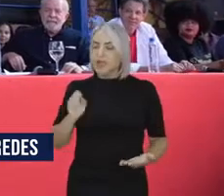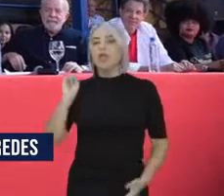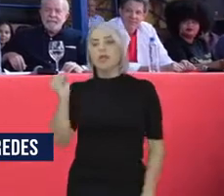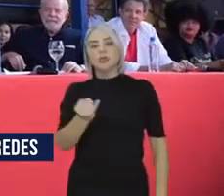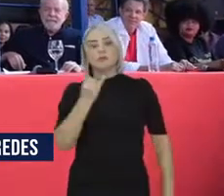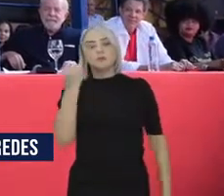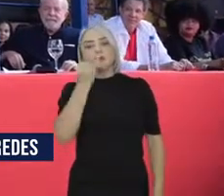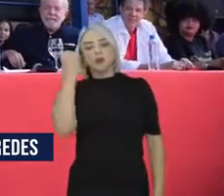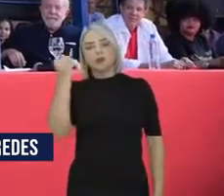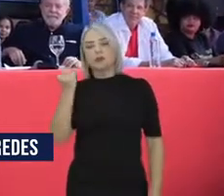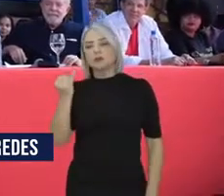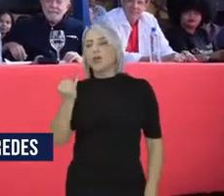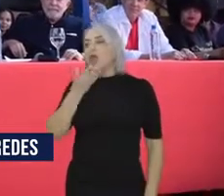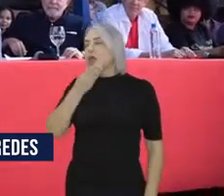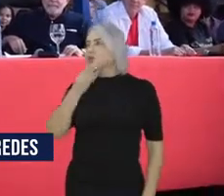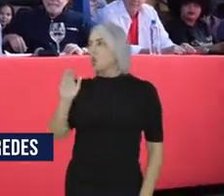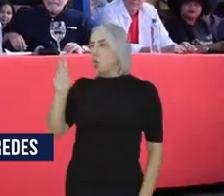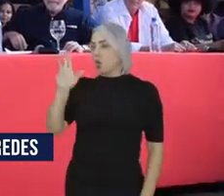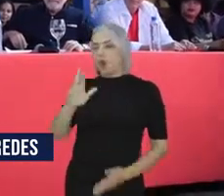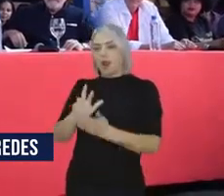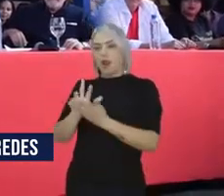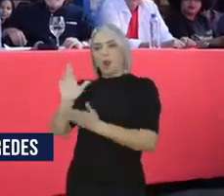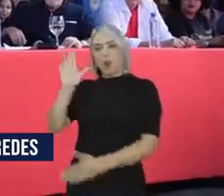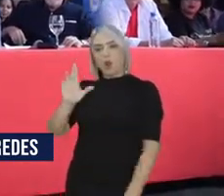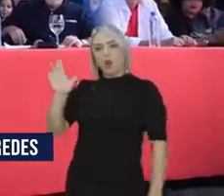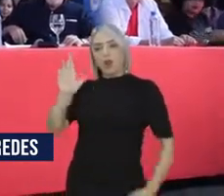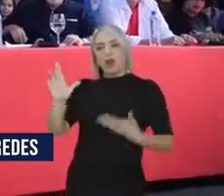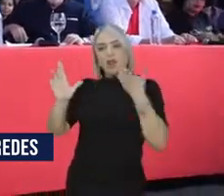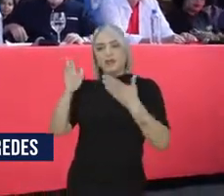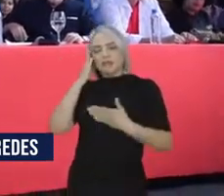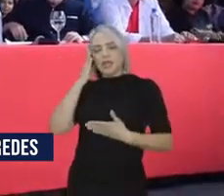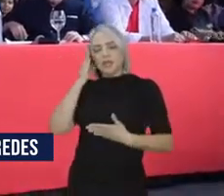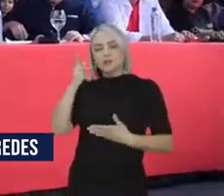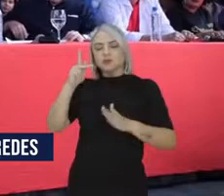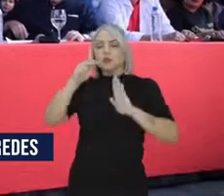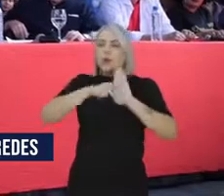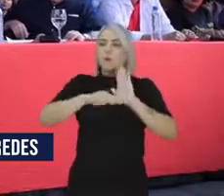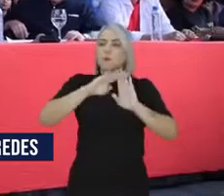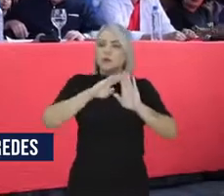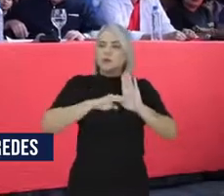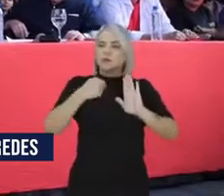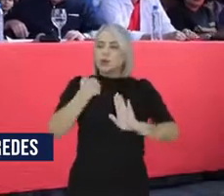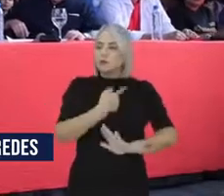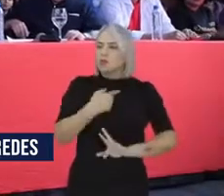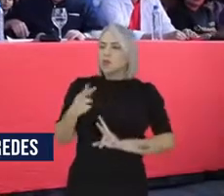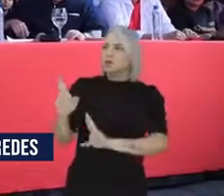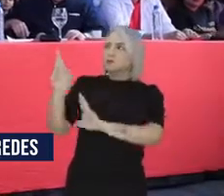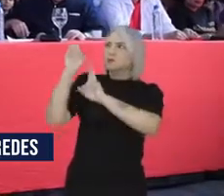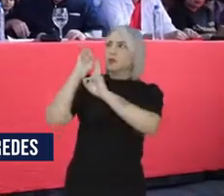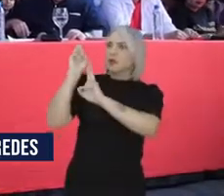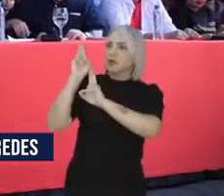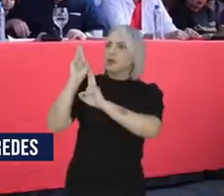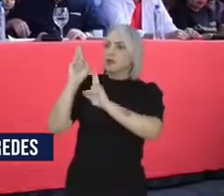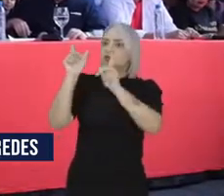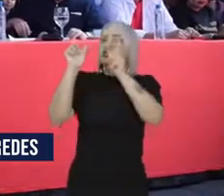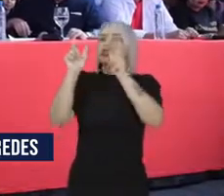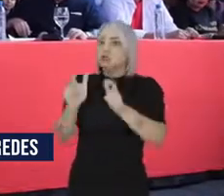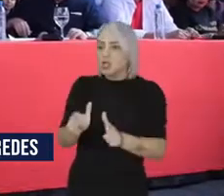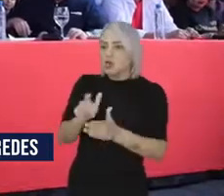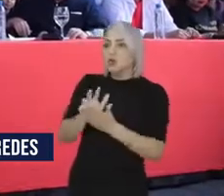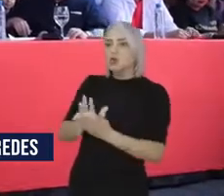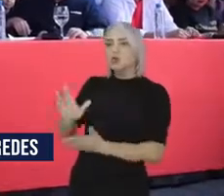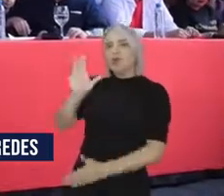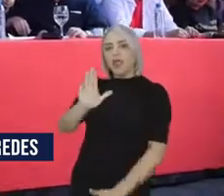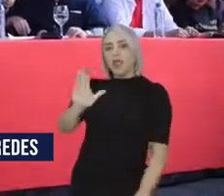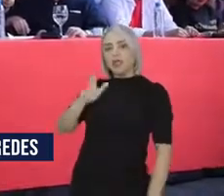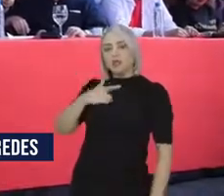saiba que o seu plano de governo é a nossa esperança, que o seu lugar é o nosso sonho, e que o senhor